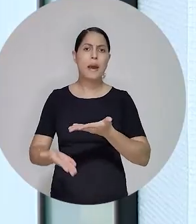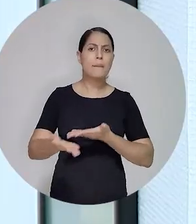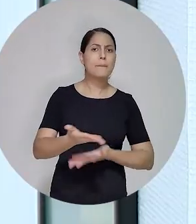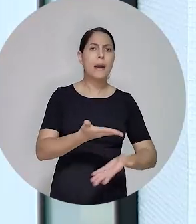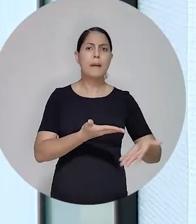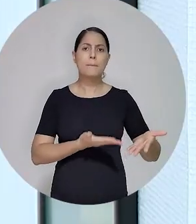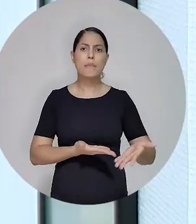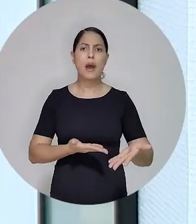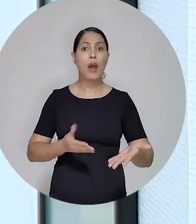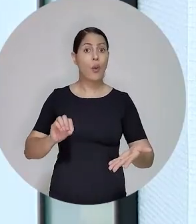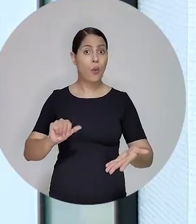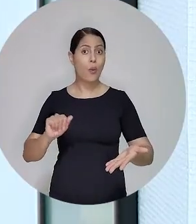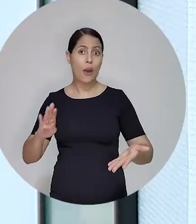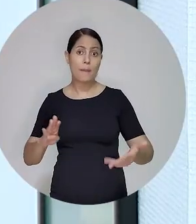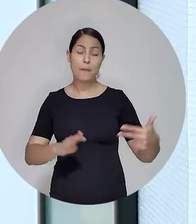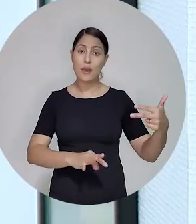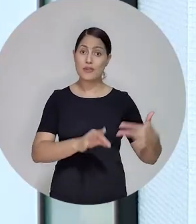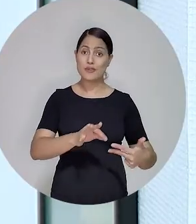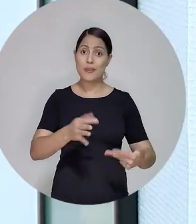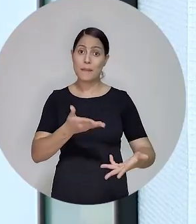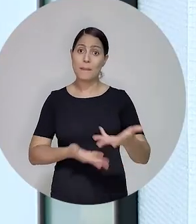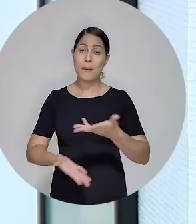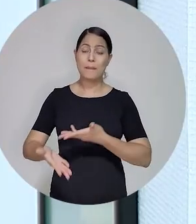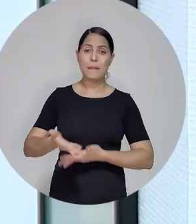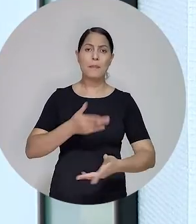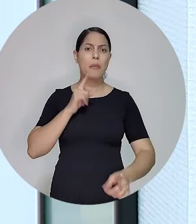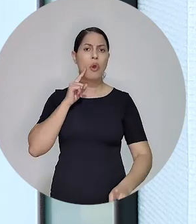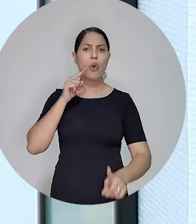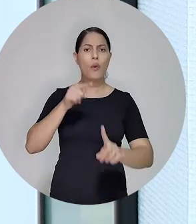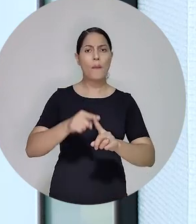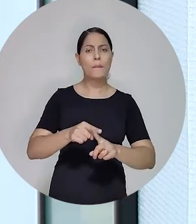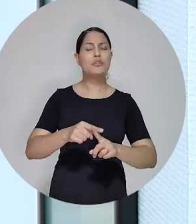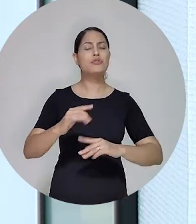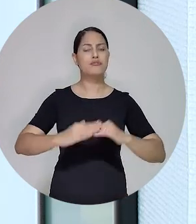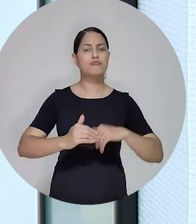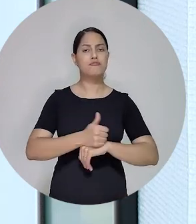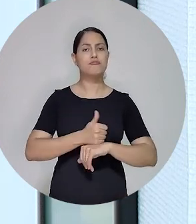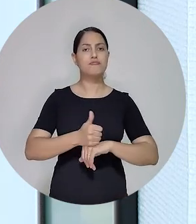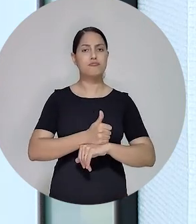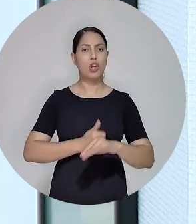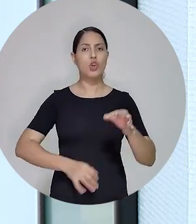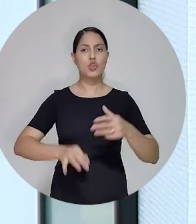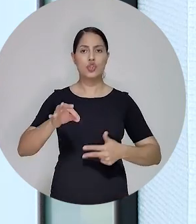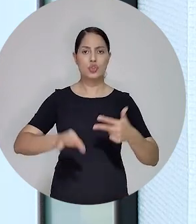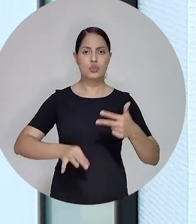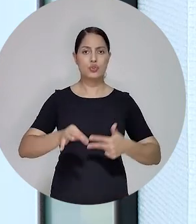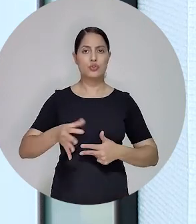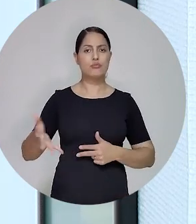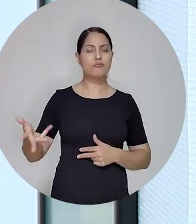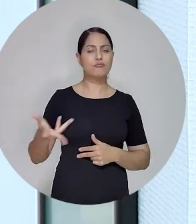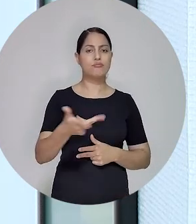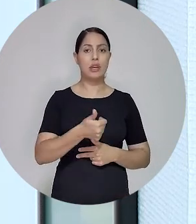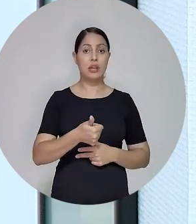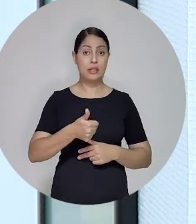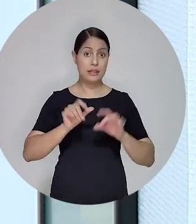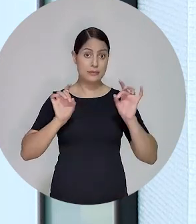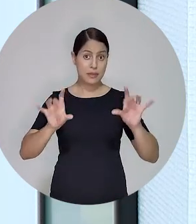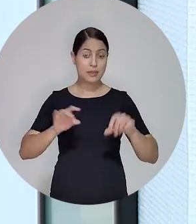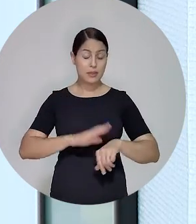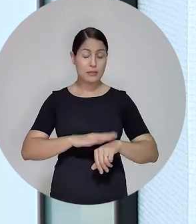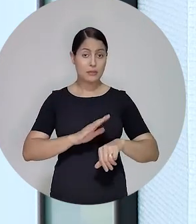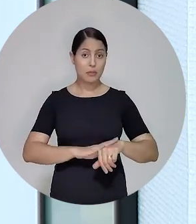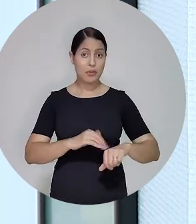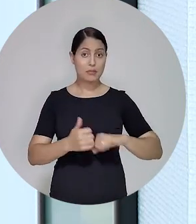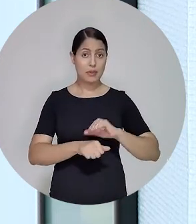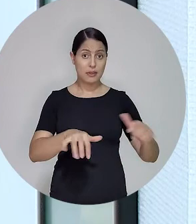Esta interlocução entre OAB e judiciário, buscando cada vez mais uma melhor prestação jurisdicional,